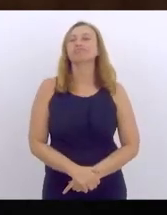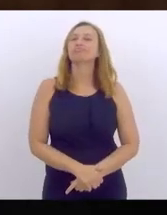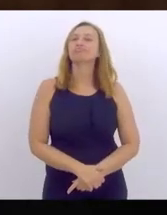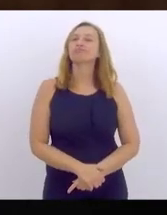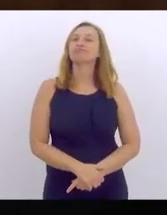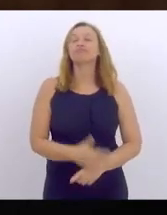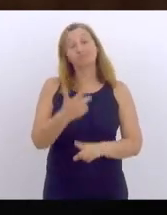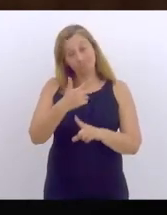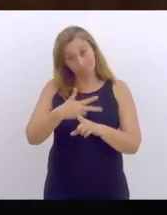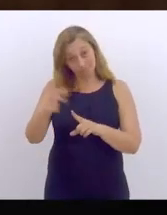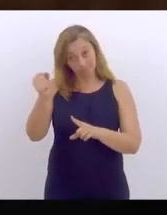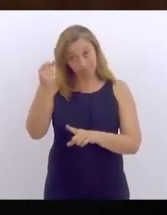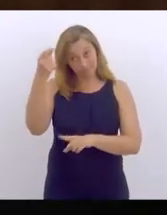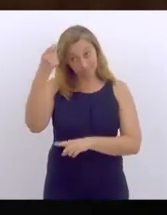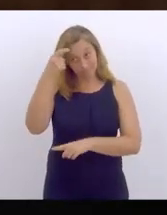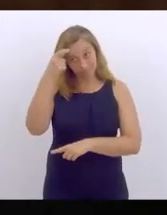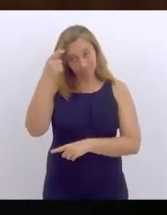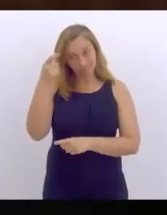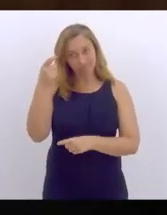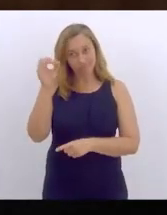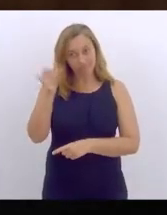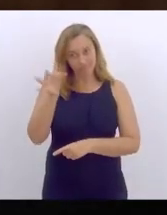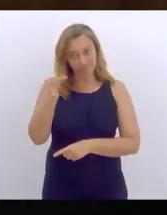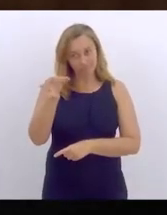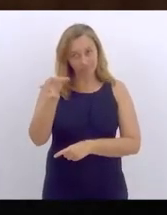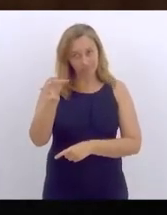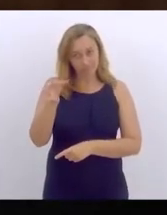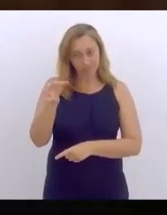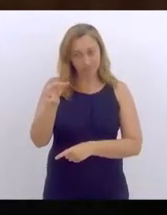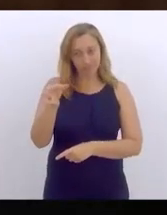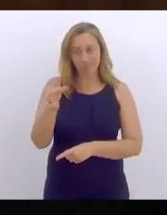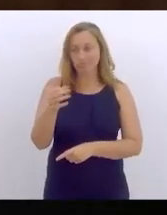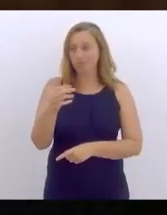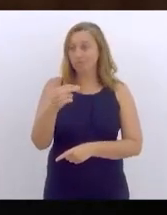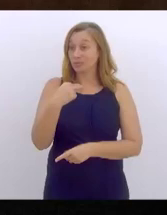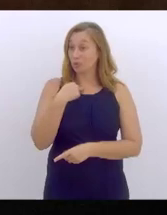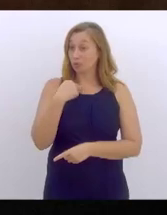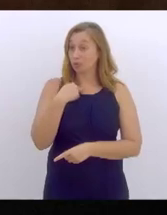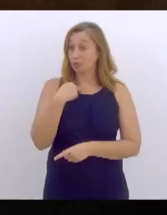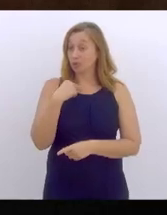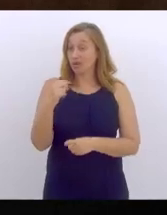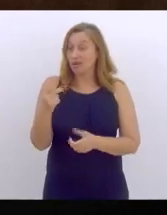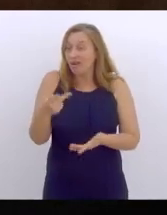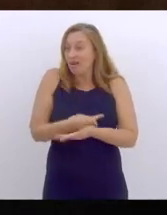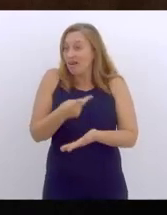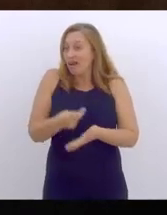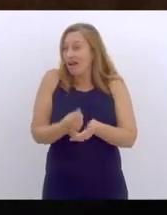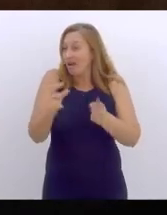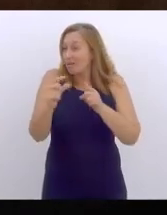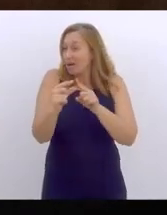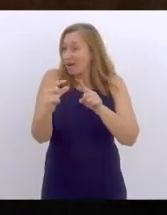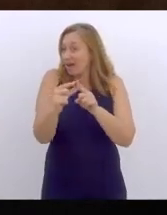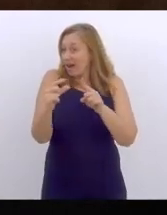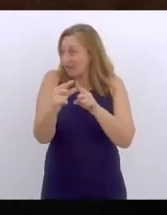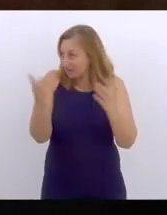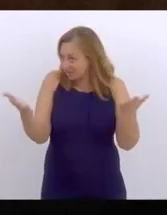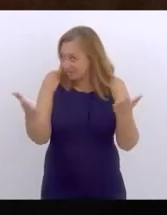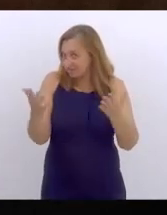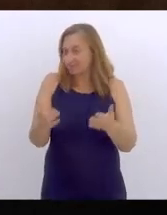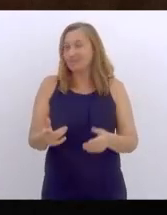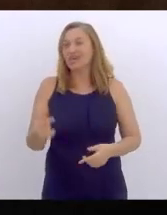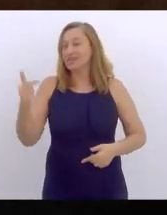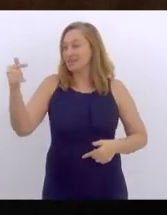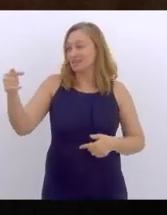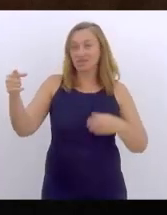memorável, melhor dizendo, para não atropelar a gramática, logo diante Vossa Excelência, que é o nosso príncipe da gramática, por